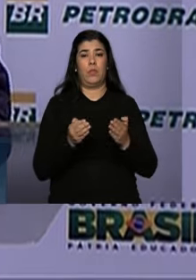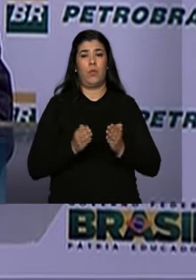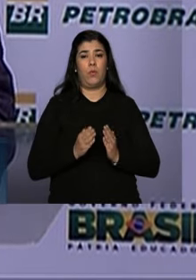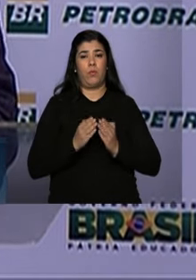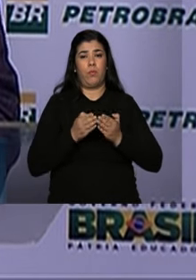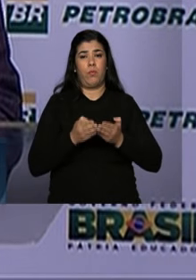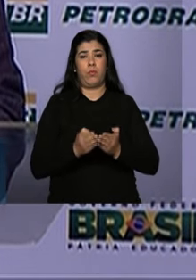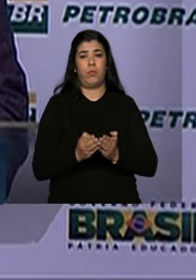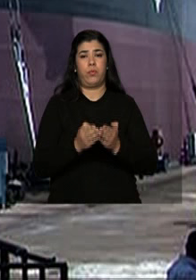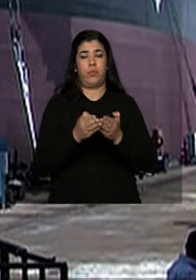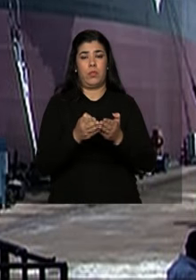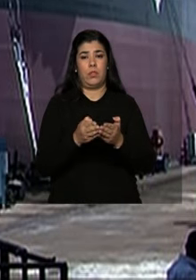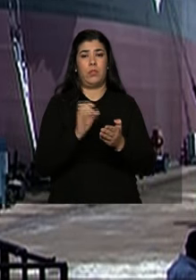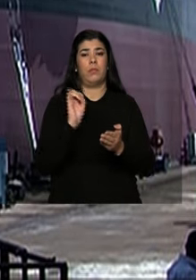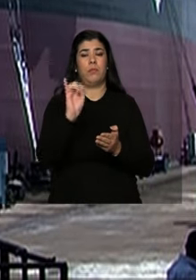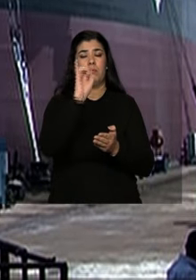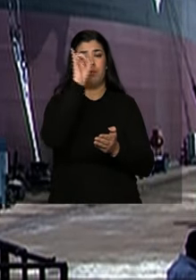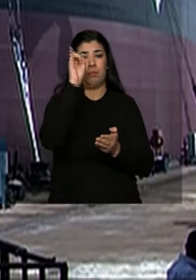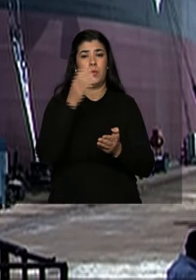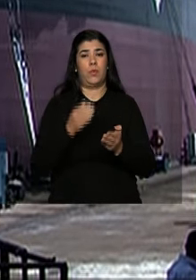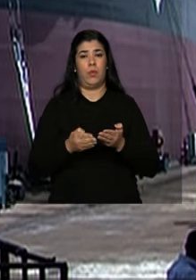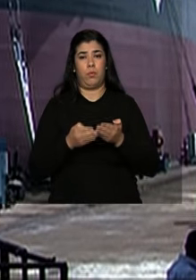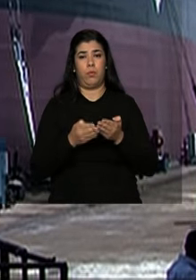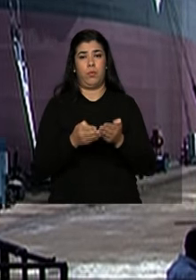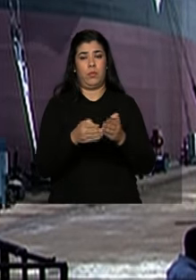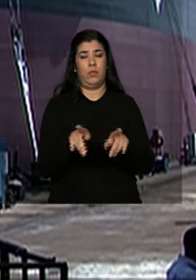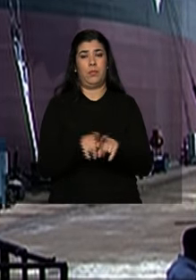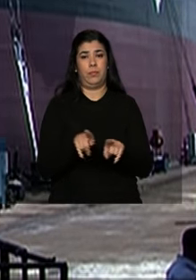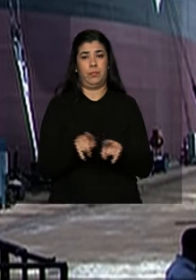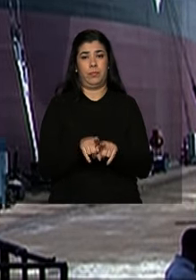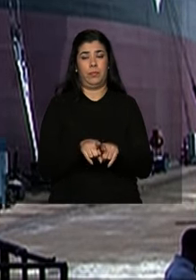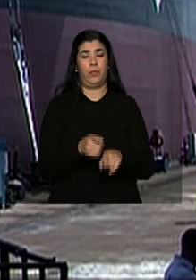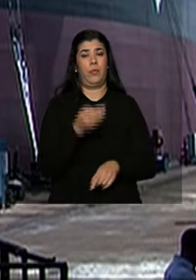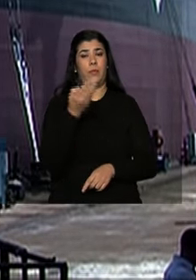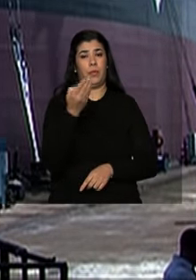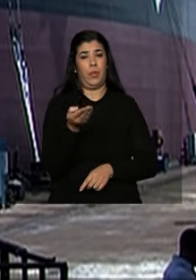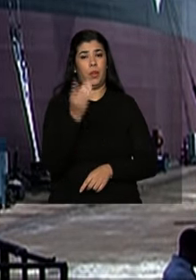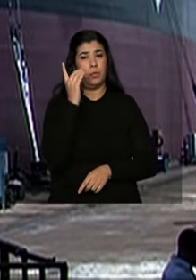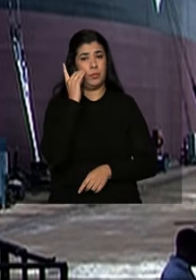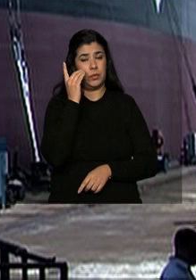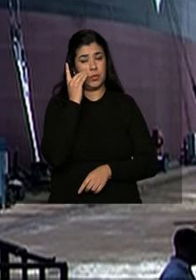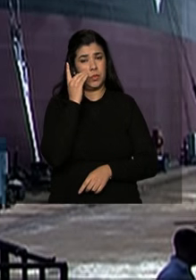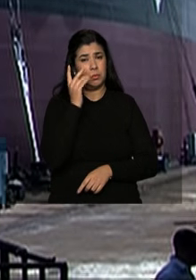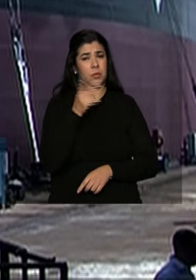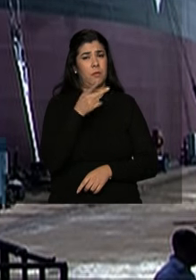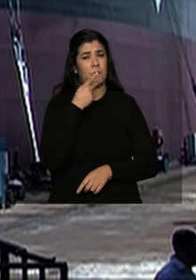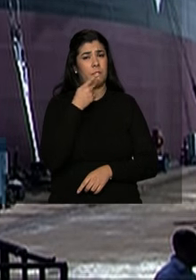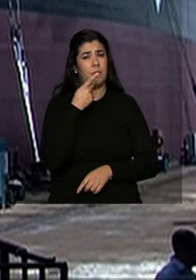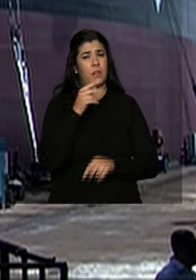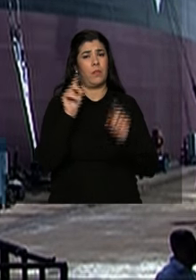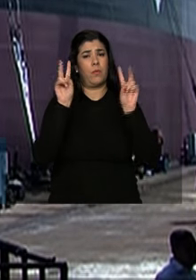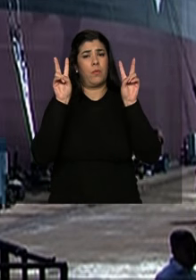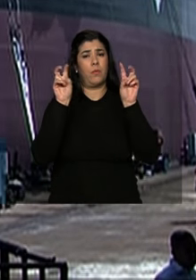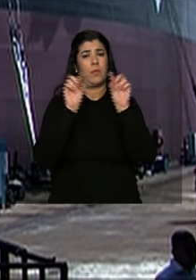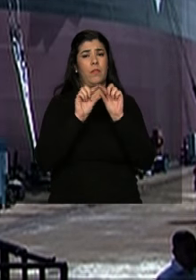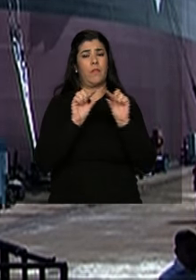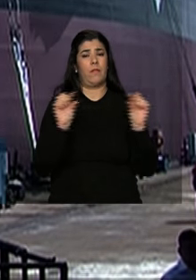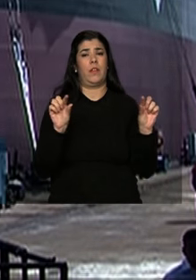navio importante, a senhora disse uma frase que resume